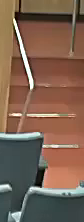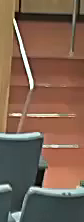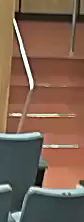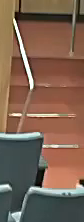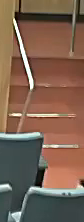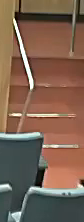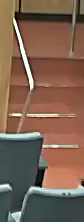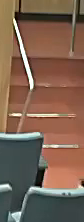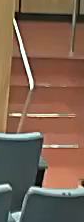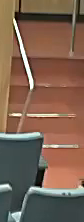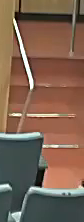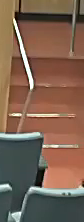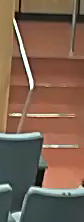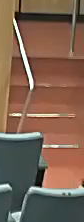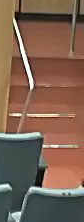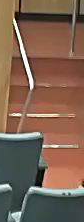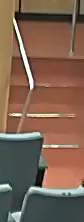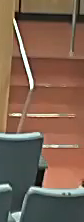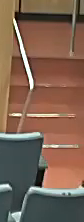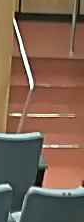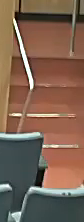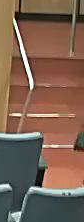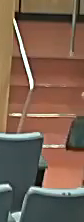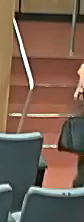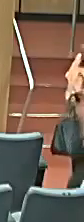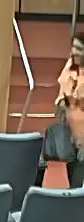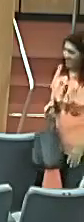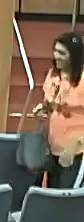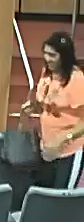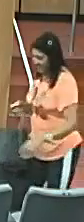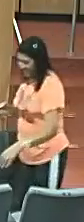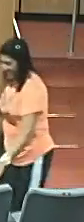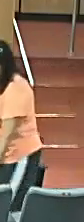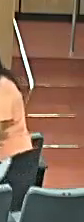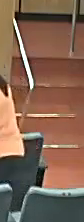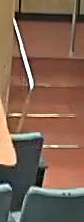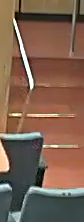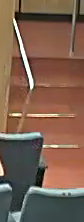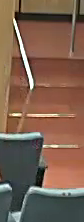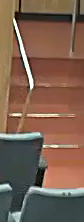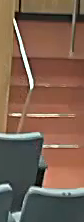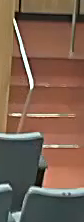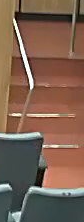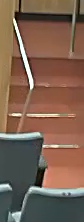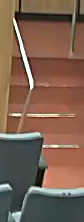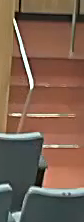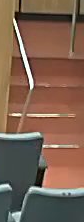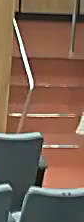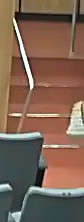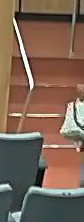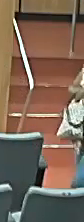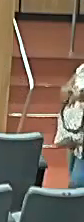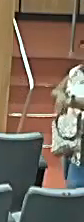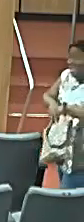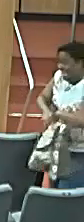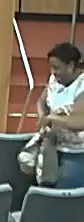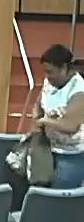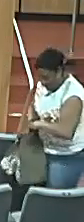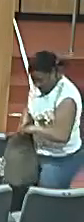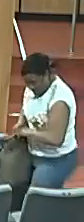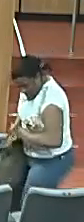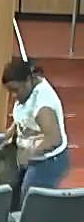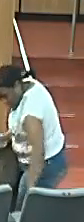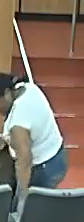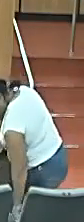gerais o presidente informa que os sindicatos e associações aqui convidados apenas um representante